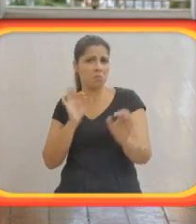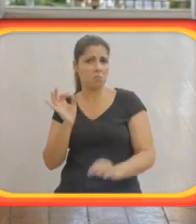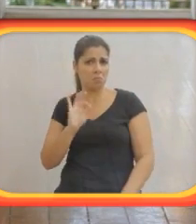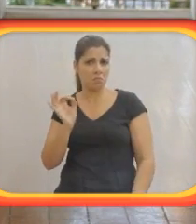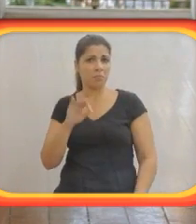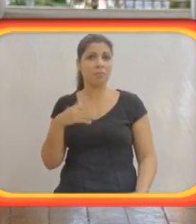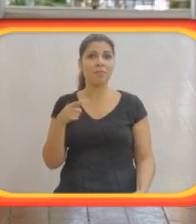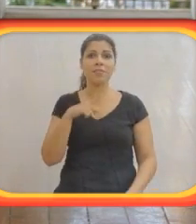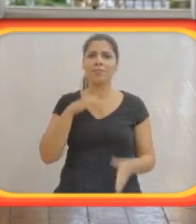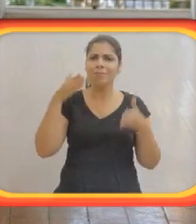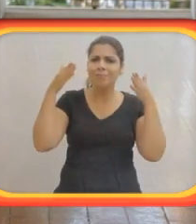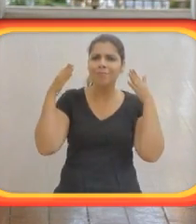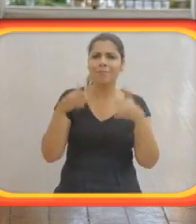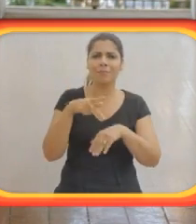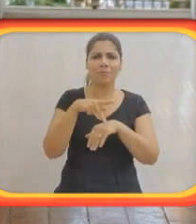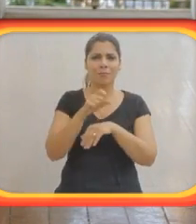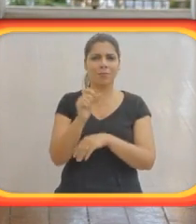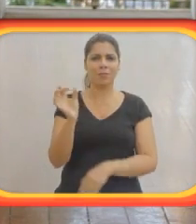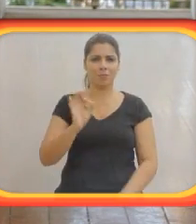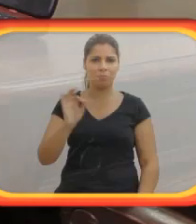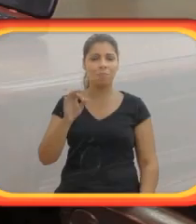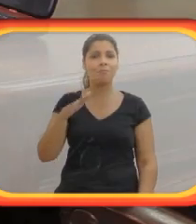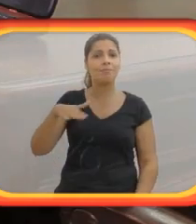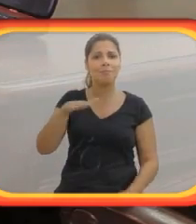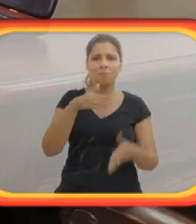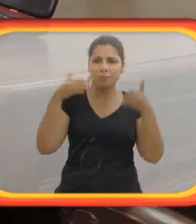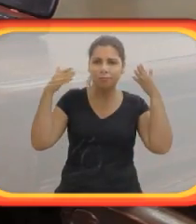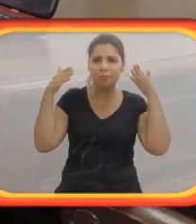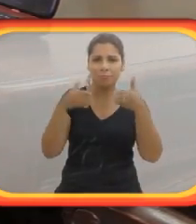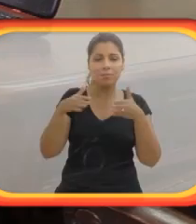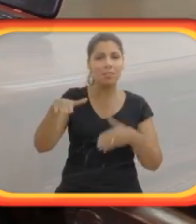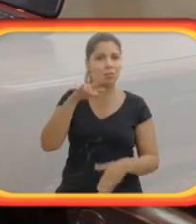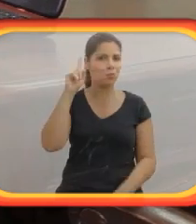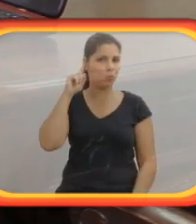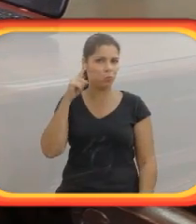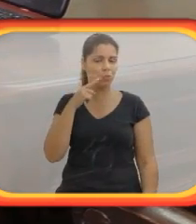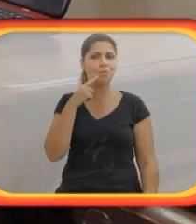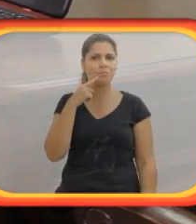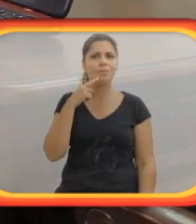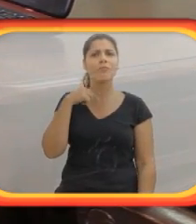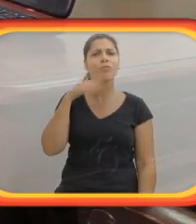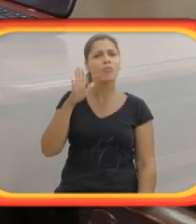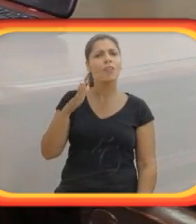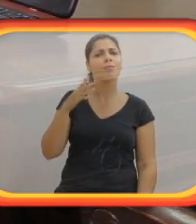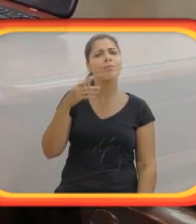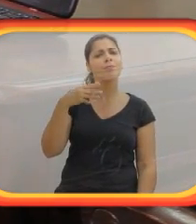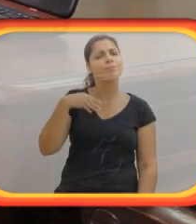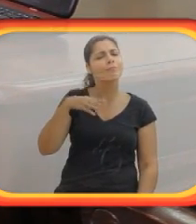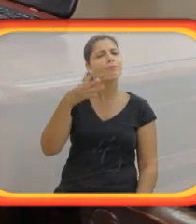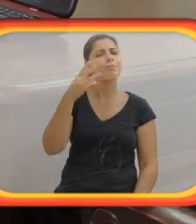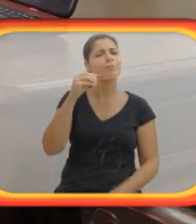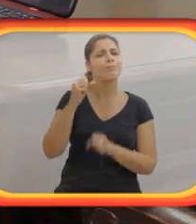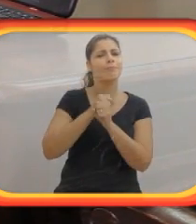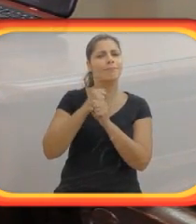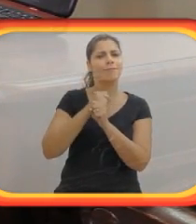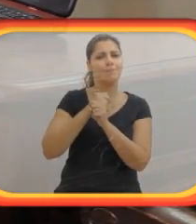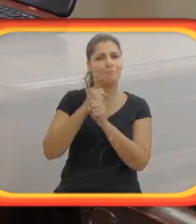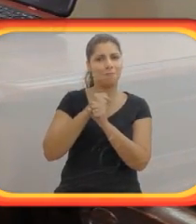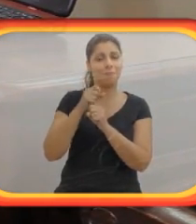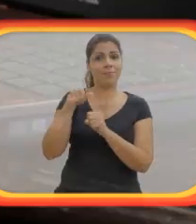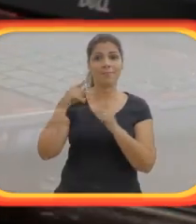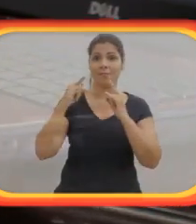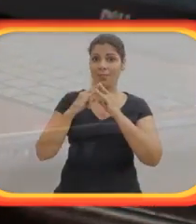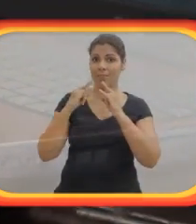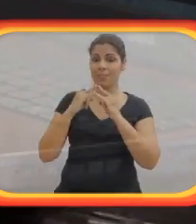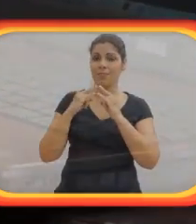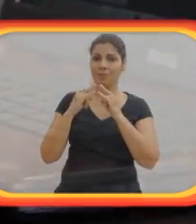também na graduação à distância e numa especialização, uma pós-graduação, uma especialização em educação na área da